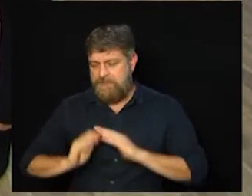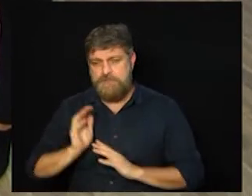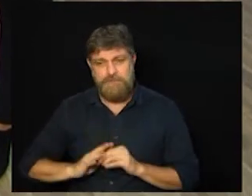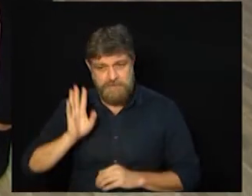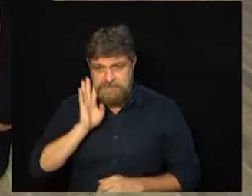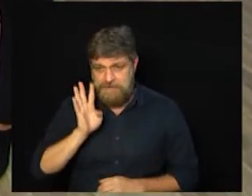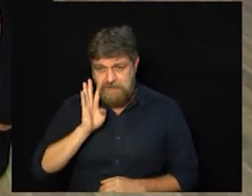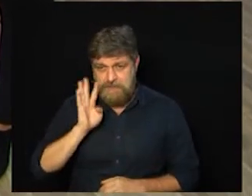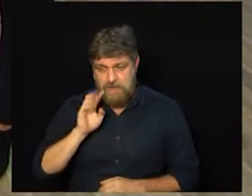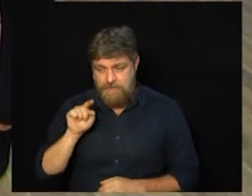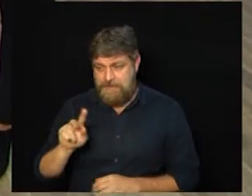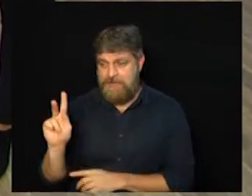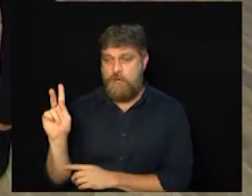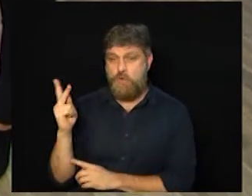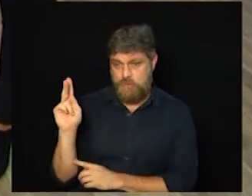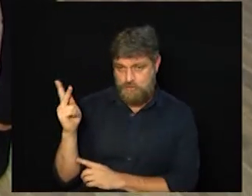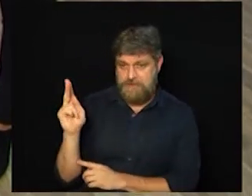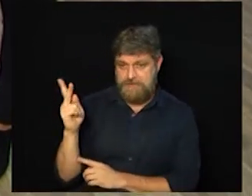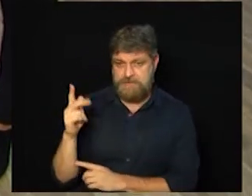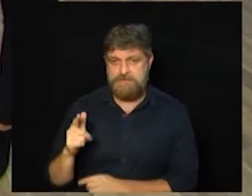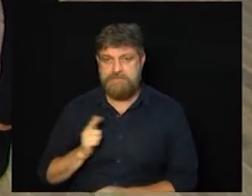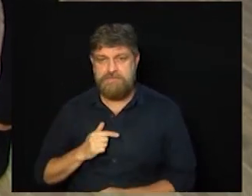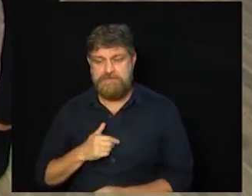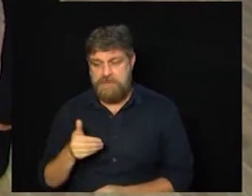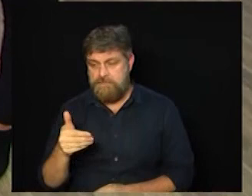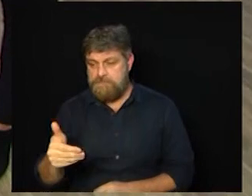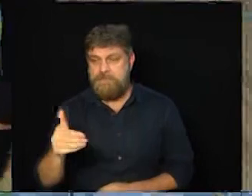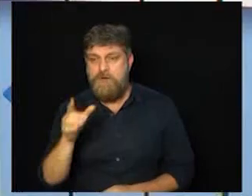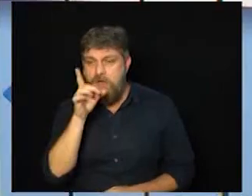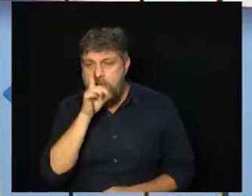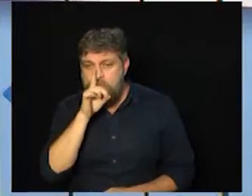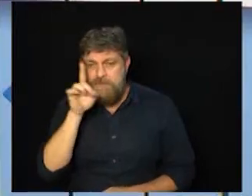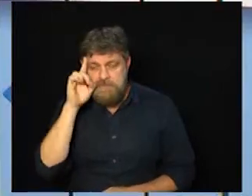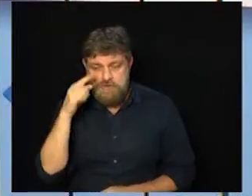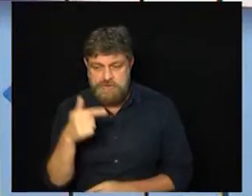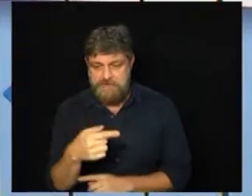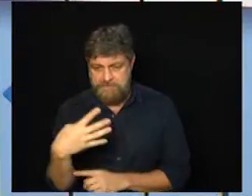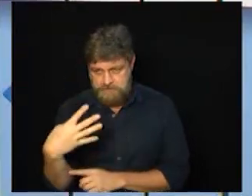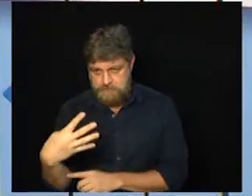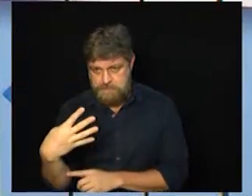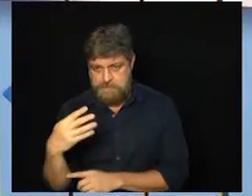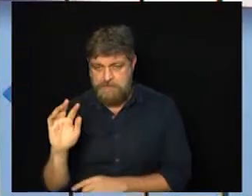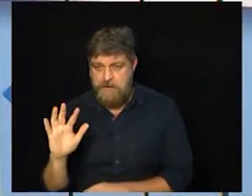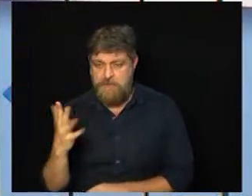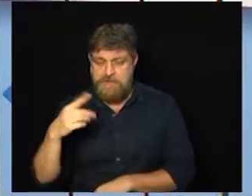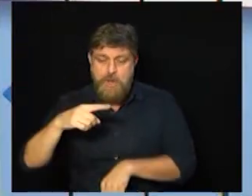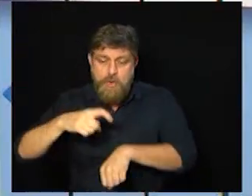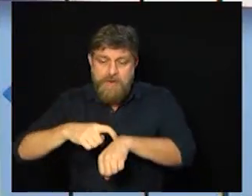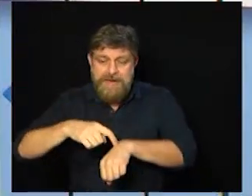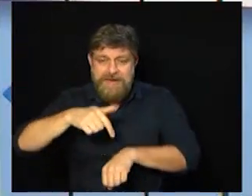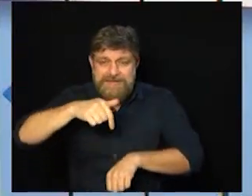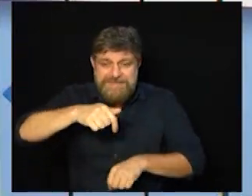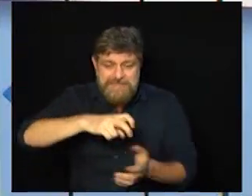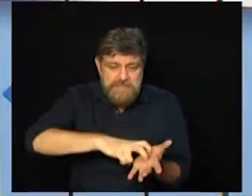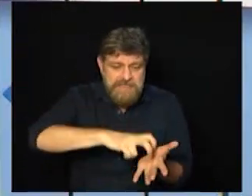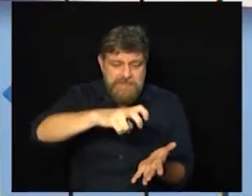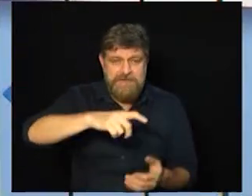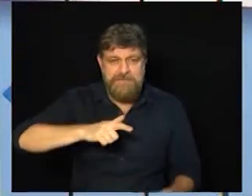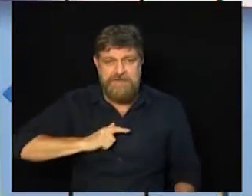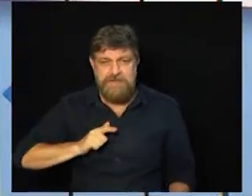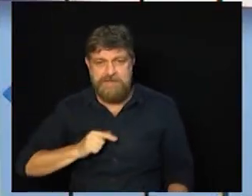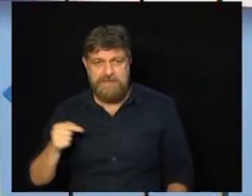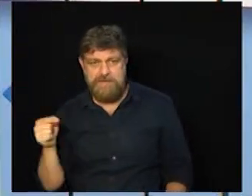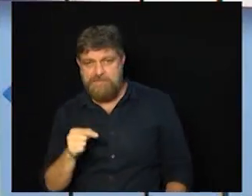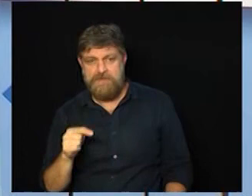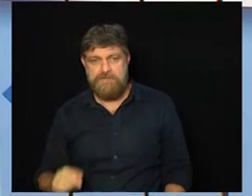bacana na cidade de Hortolândia vai acontecer no próximo domingo dia 24 a partir das sete horas da manhã vai ter